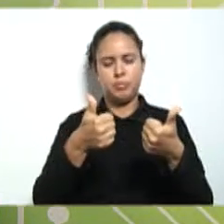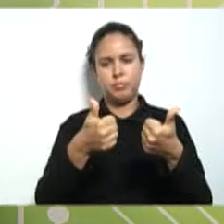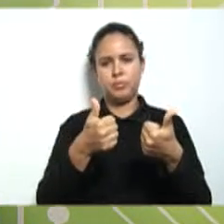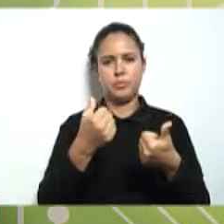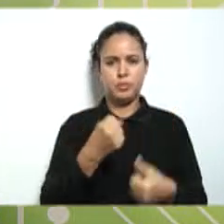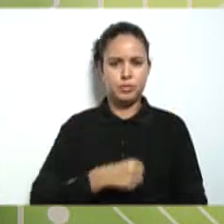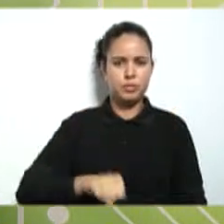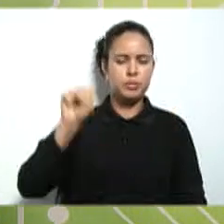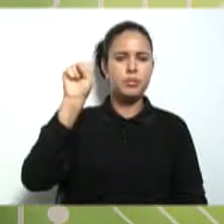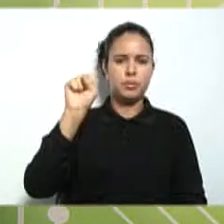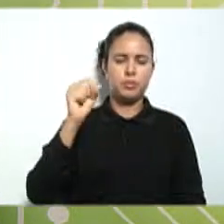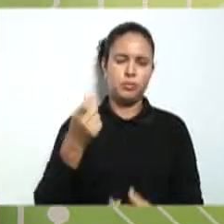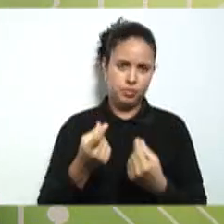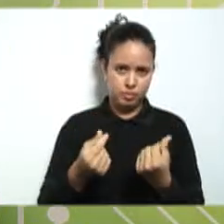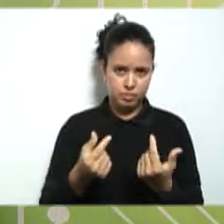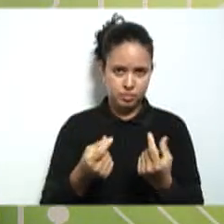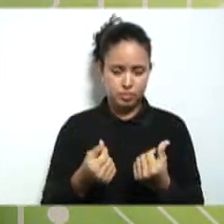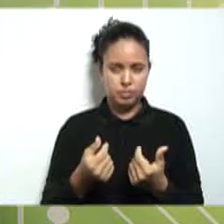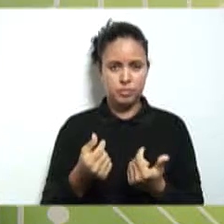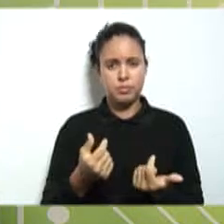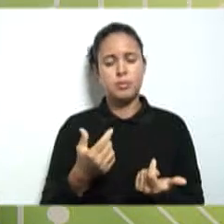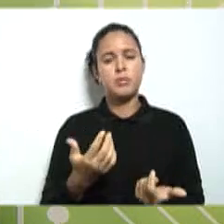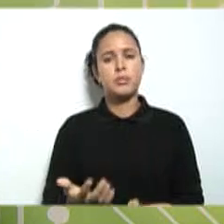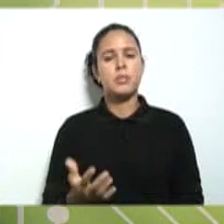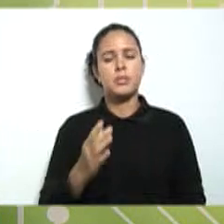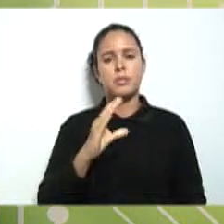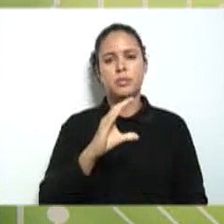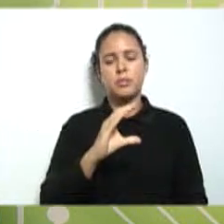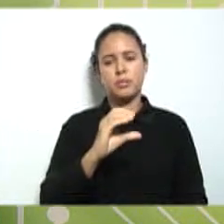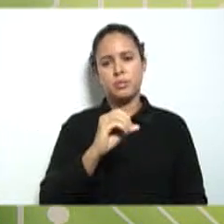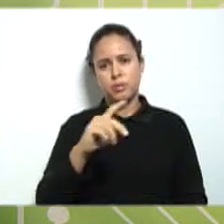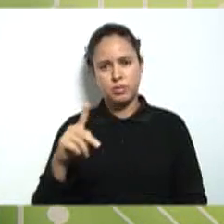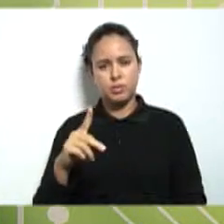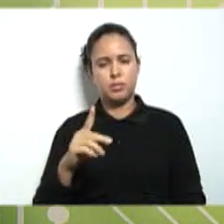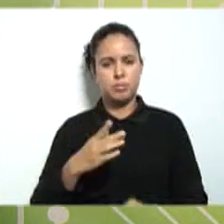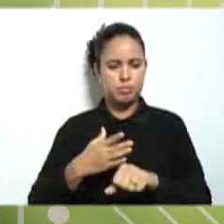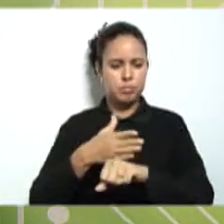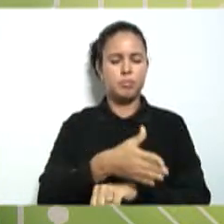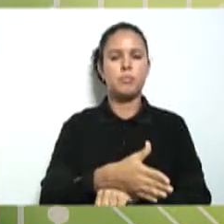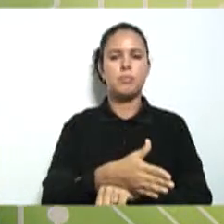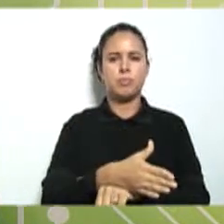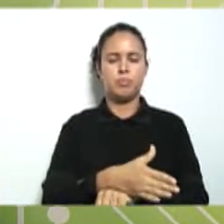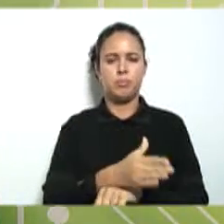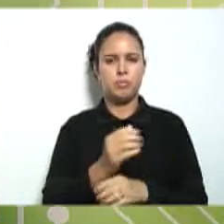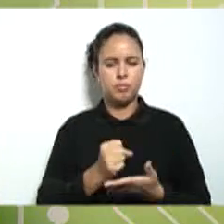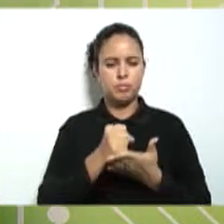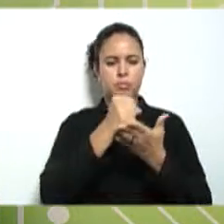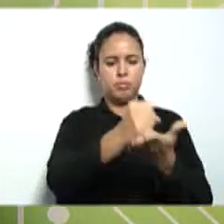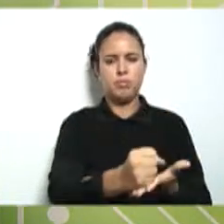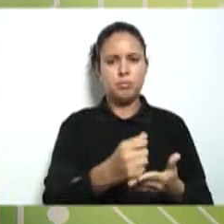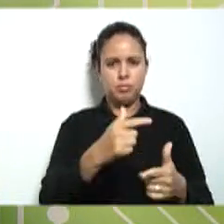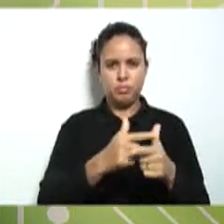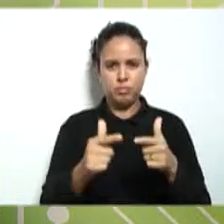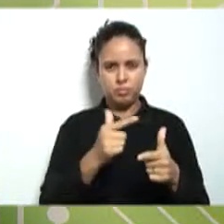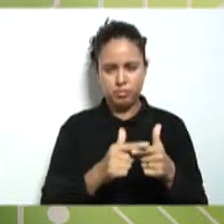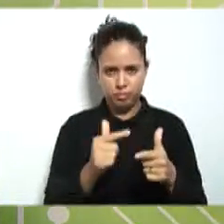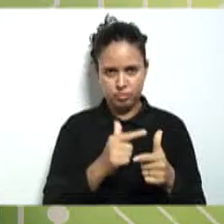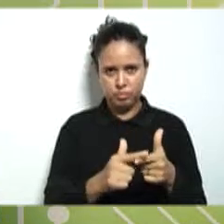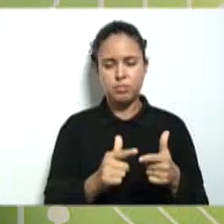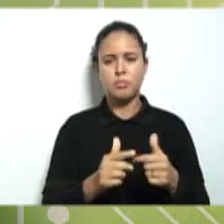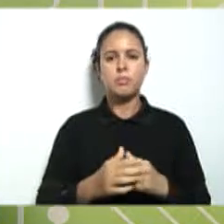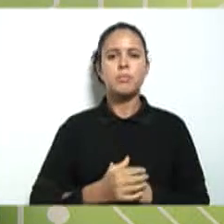econômico. As cooperativas, elas entram aqui também como parte da solução do problema. Como nós discutimos nas aulas